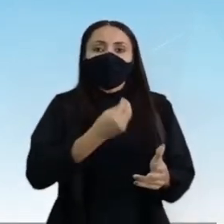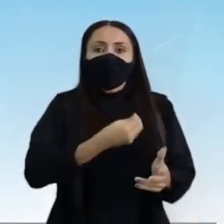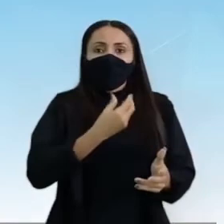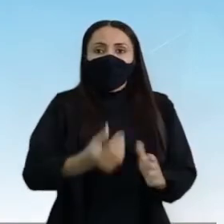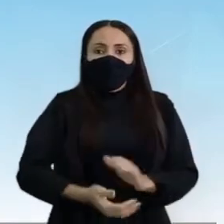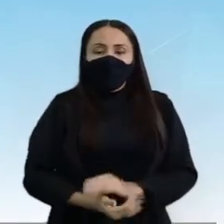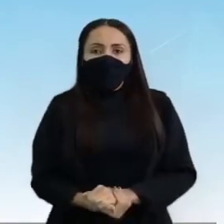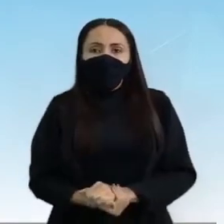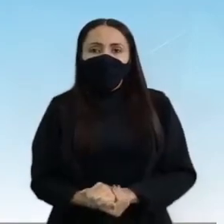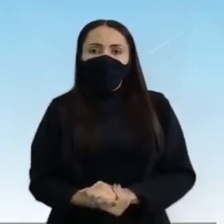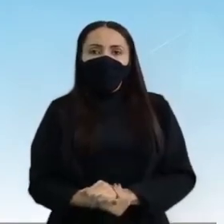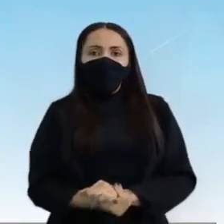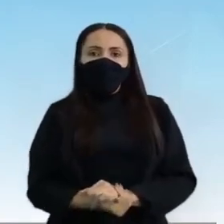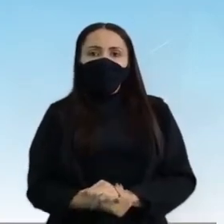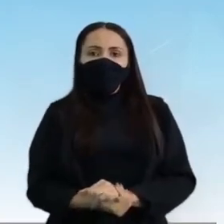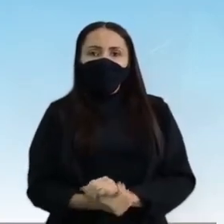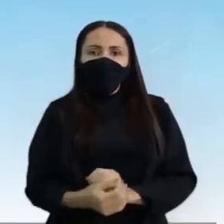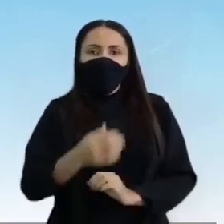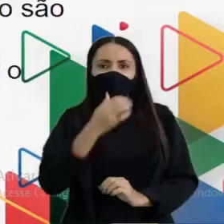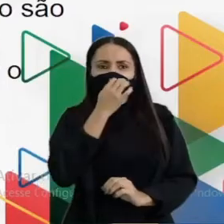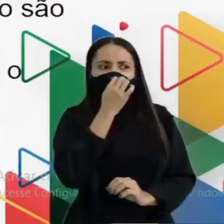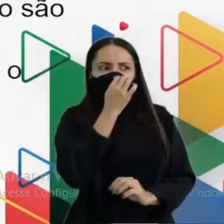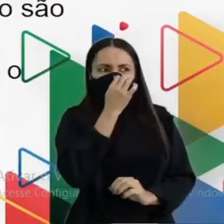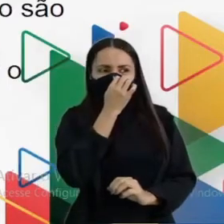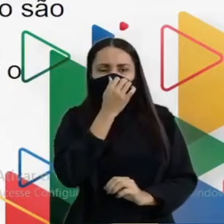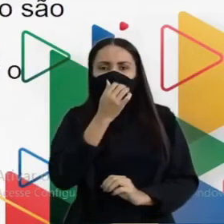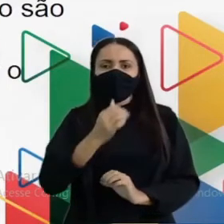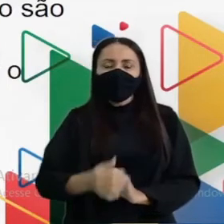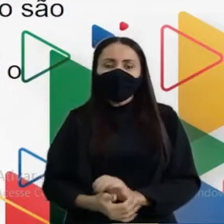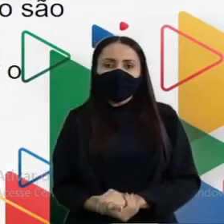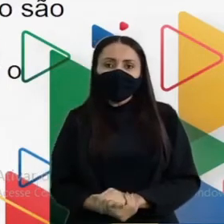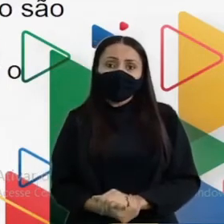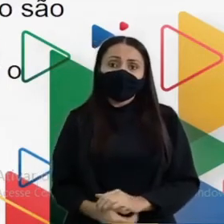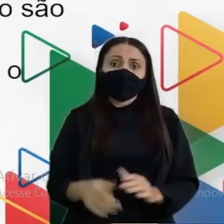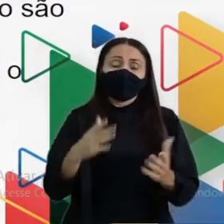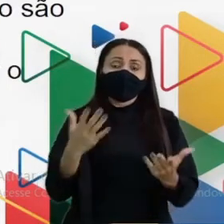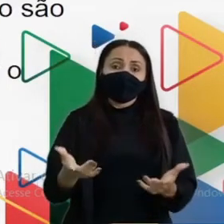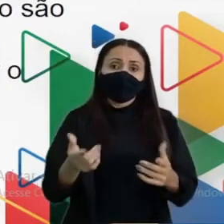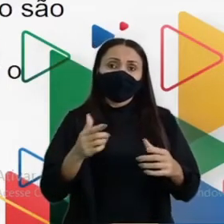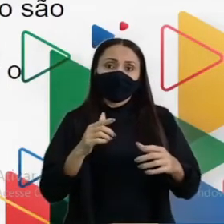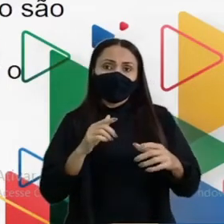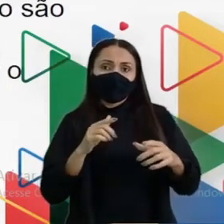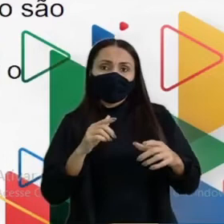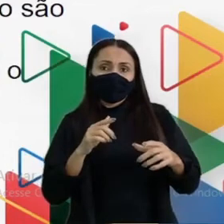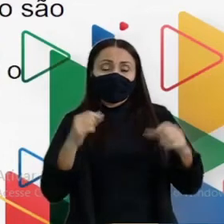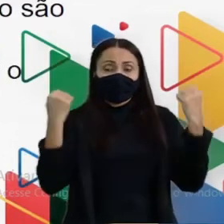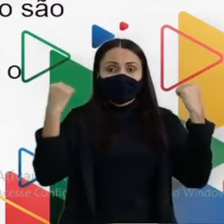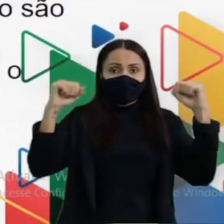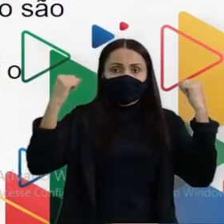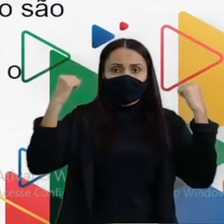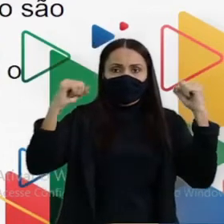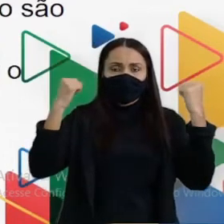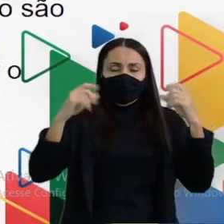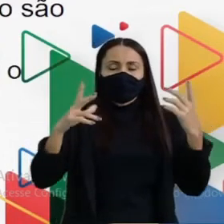precisa perceber, tá certo? Então vamos lá. Conforme a atividade física, né, o que a sociedade busca hoje? Um